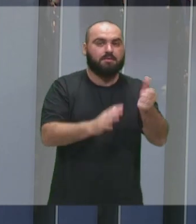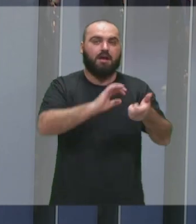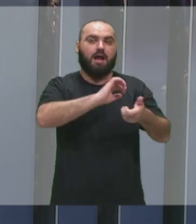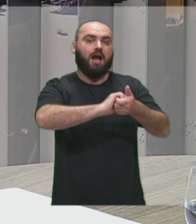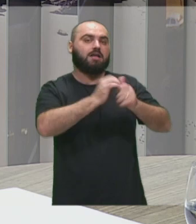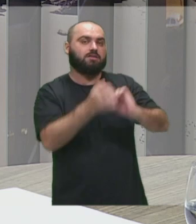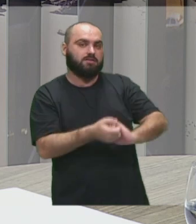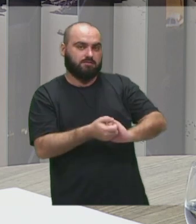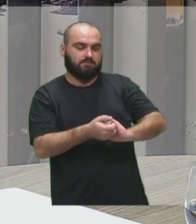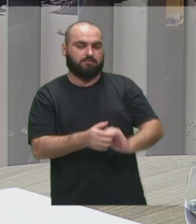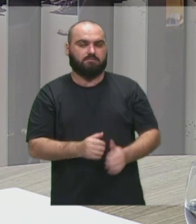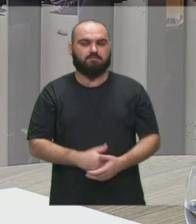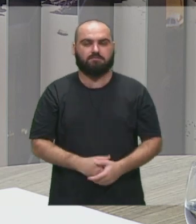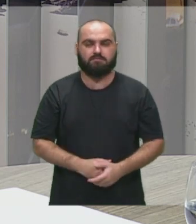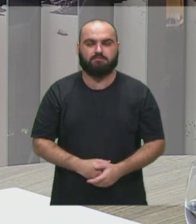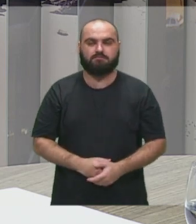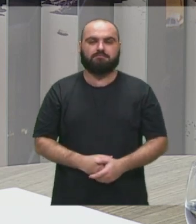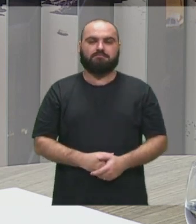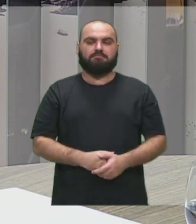violência?